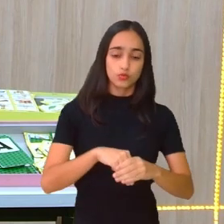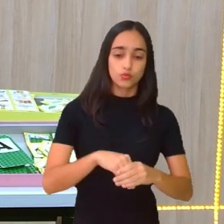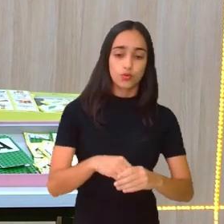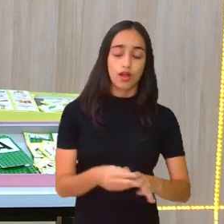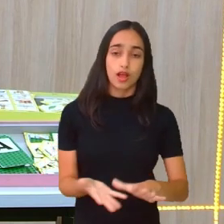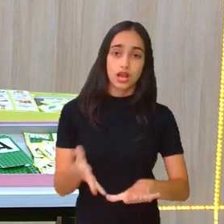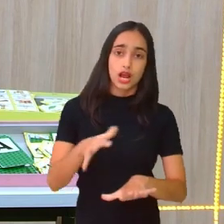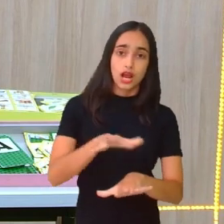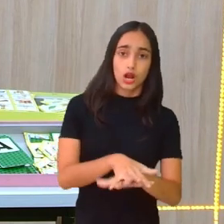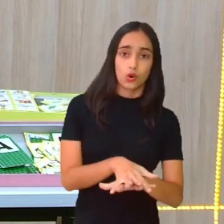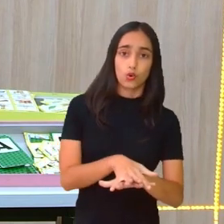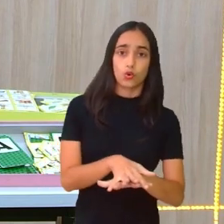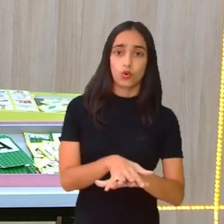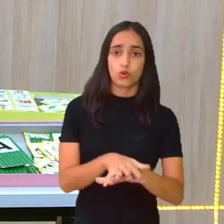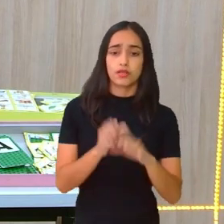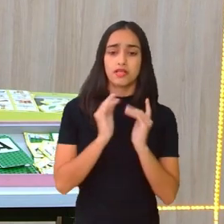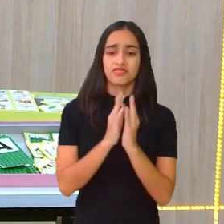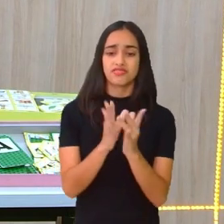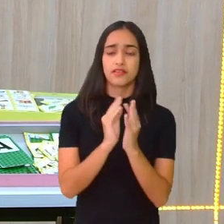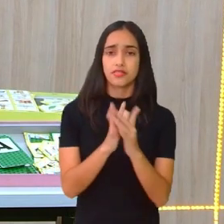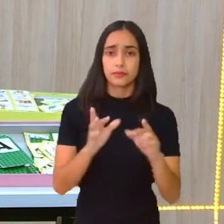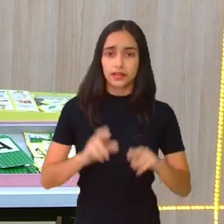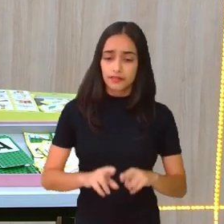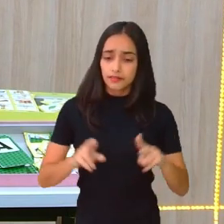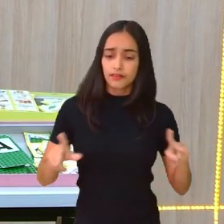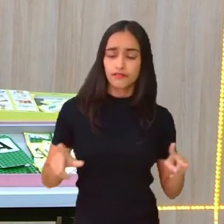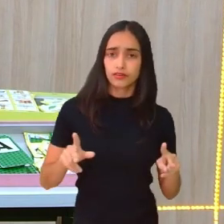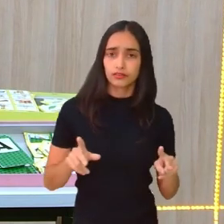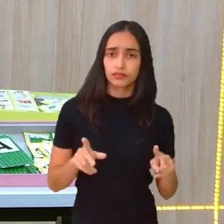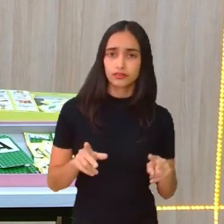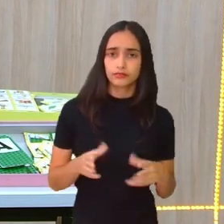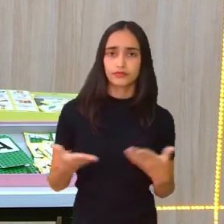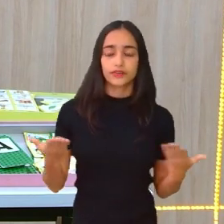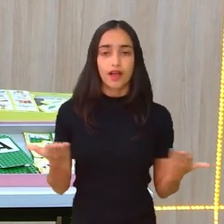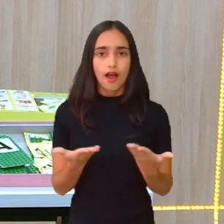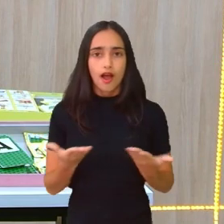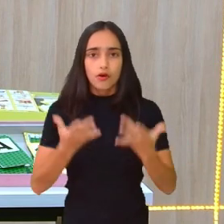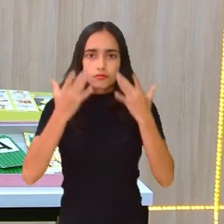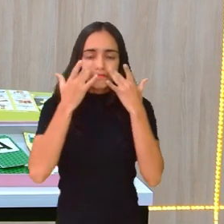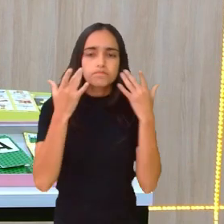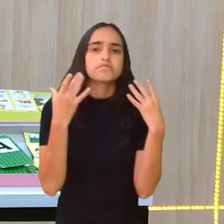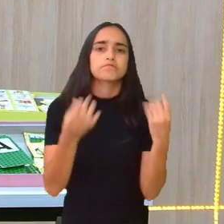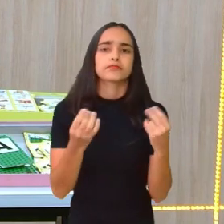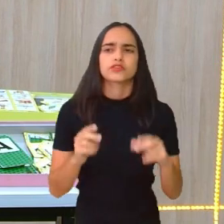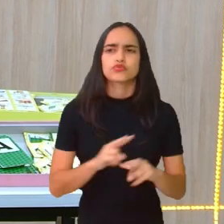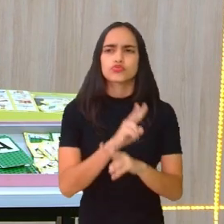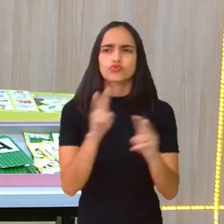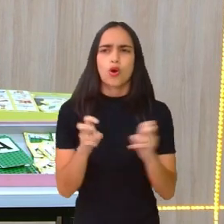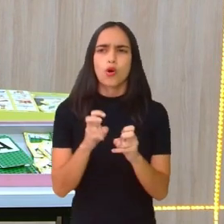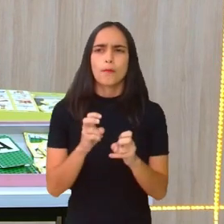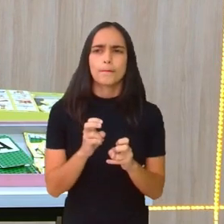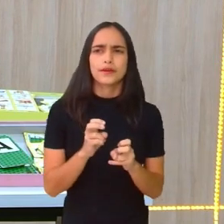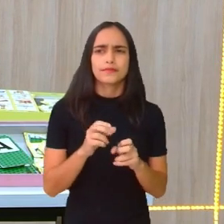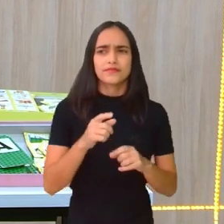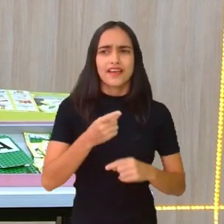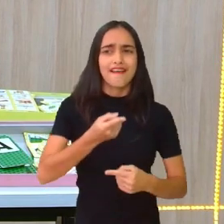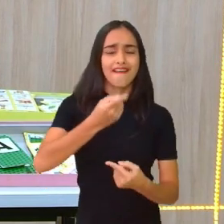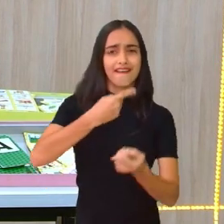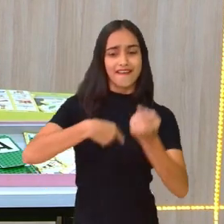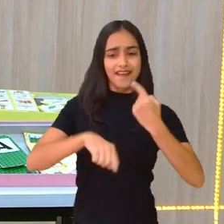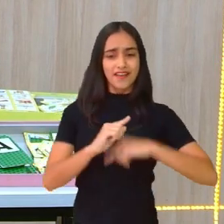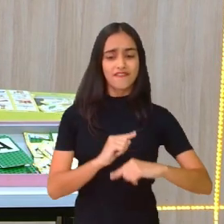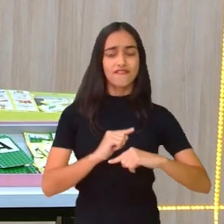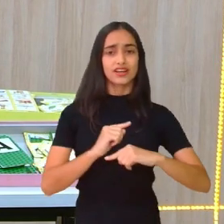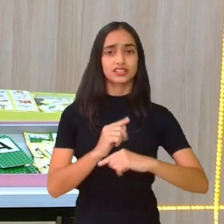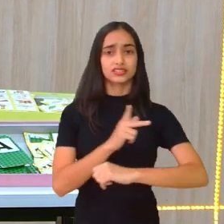dinâmicas diferentes. E aí eu queria chamar a atenção para algo chamado inversão didática. Não é? A gente está vendo aqui,